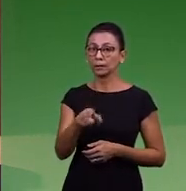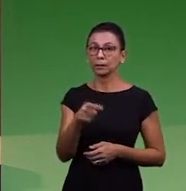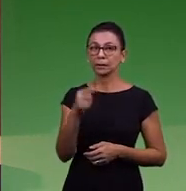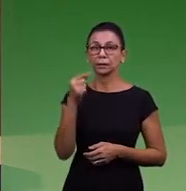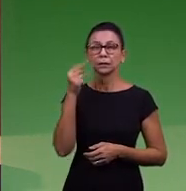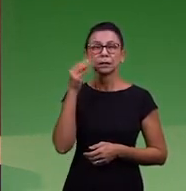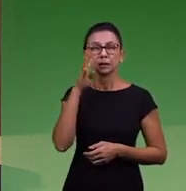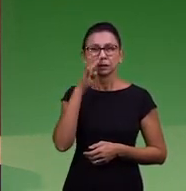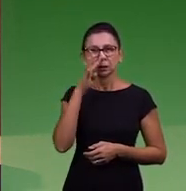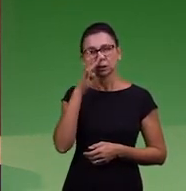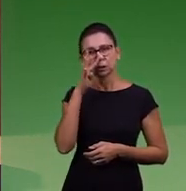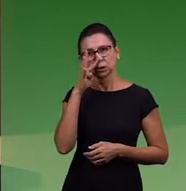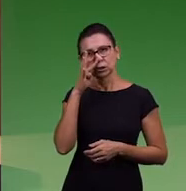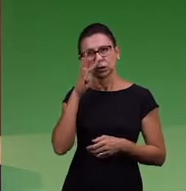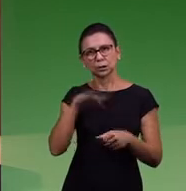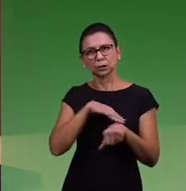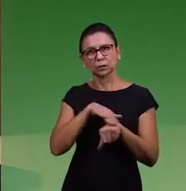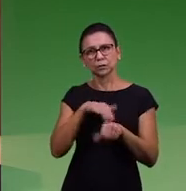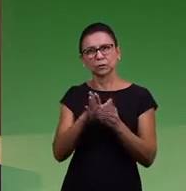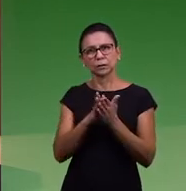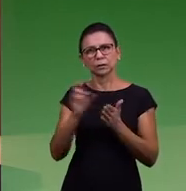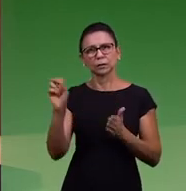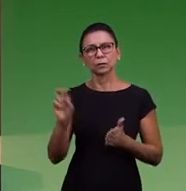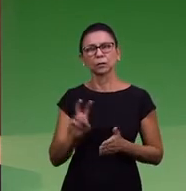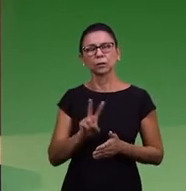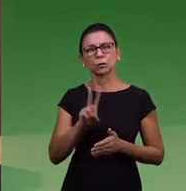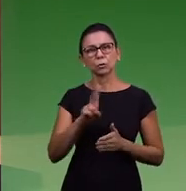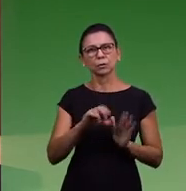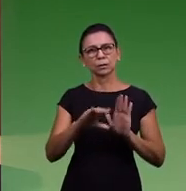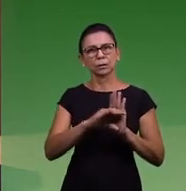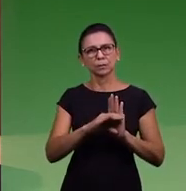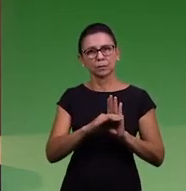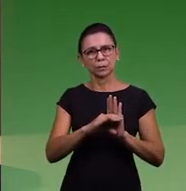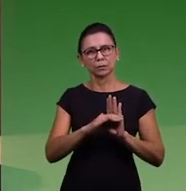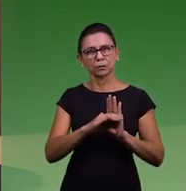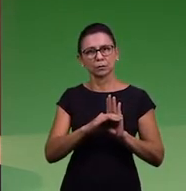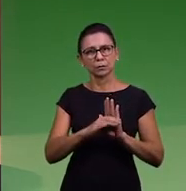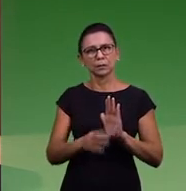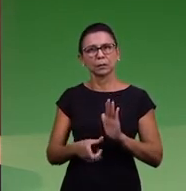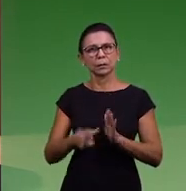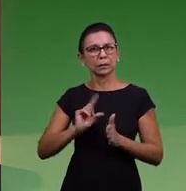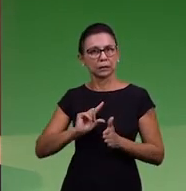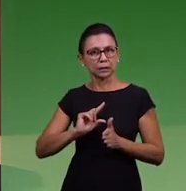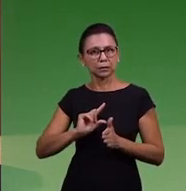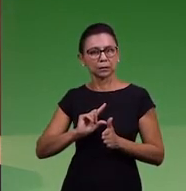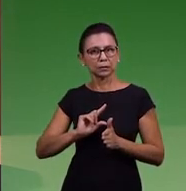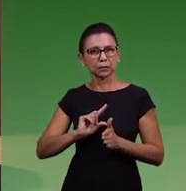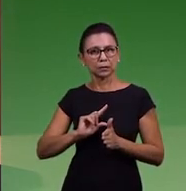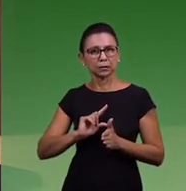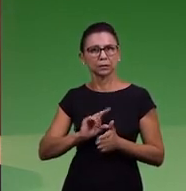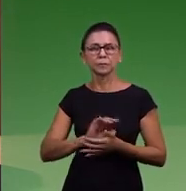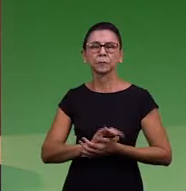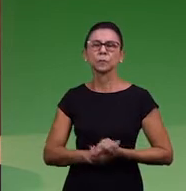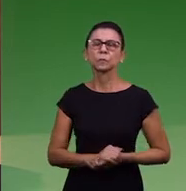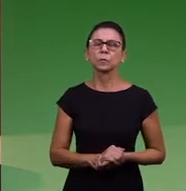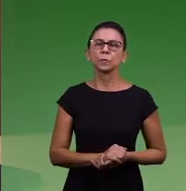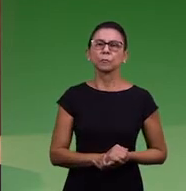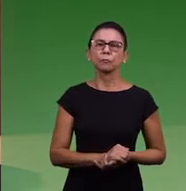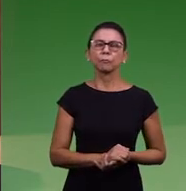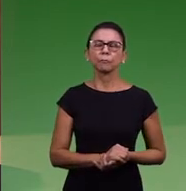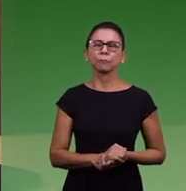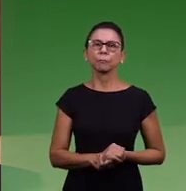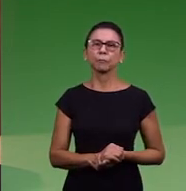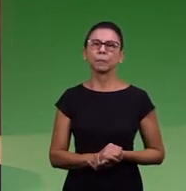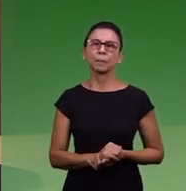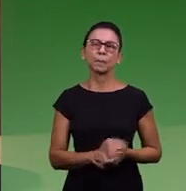de forma especial para esse tema, aos dois capítulos anteriores, onde claramente ficou apresentado para